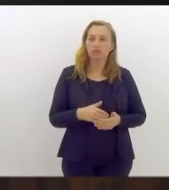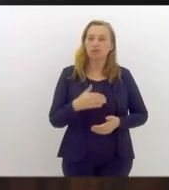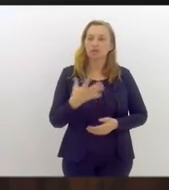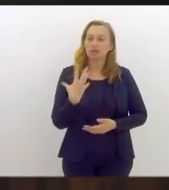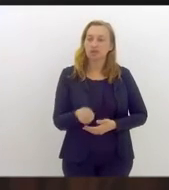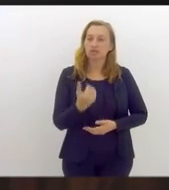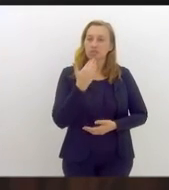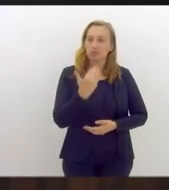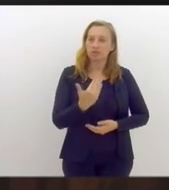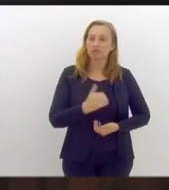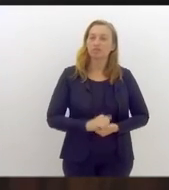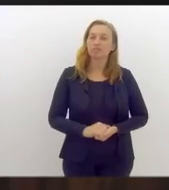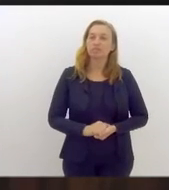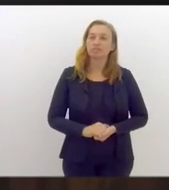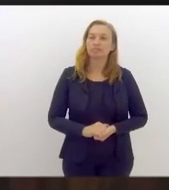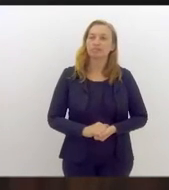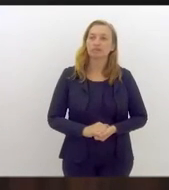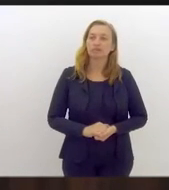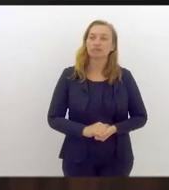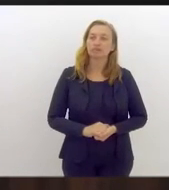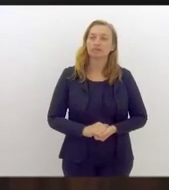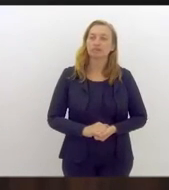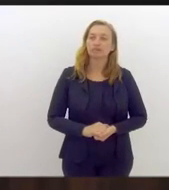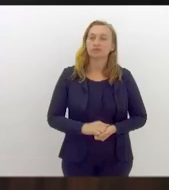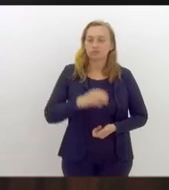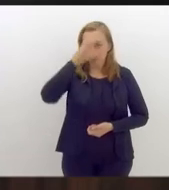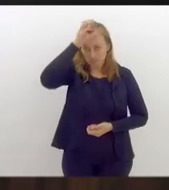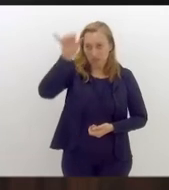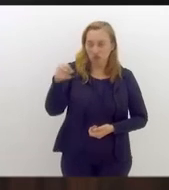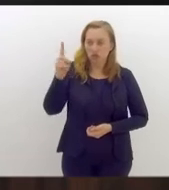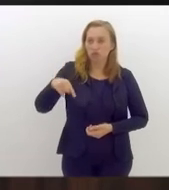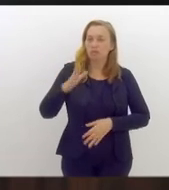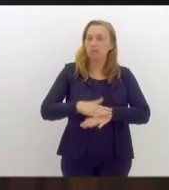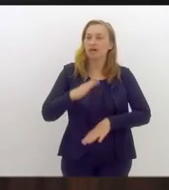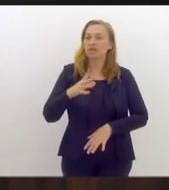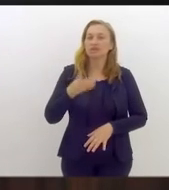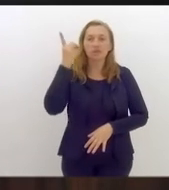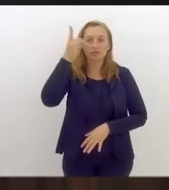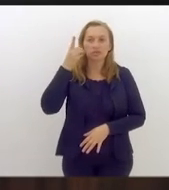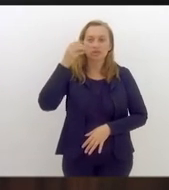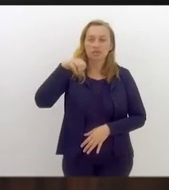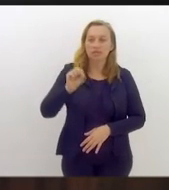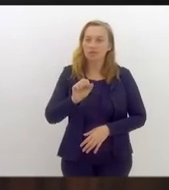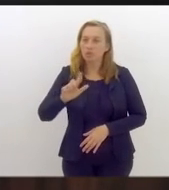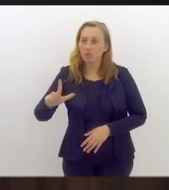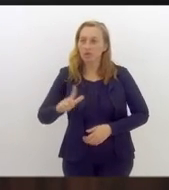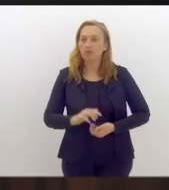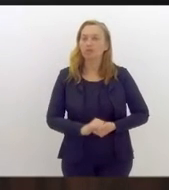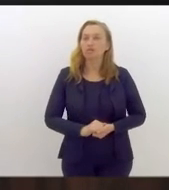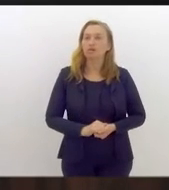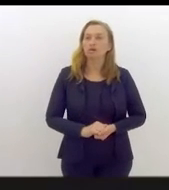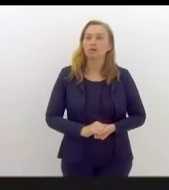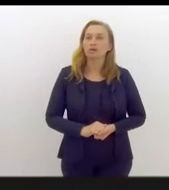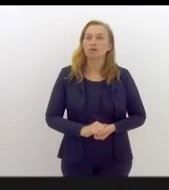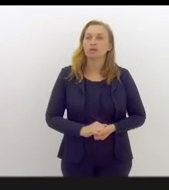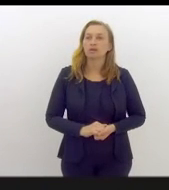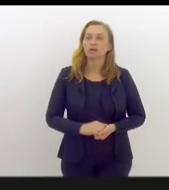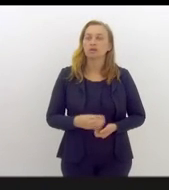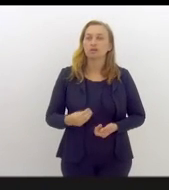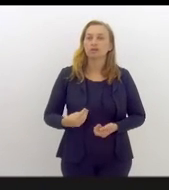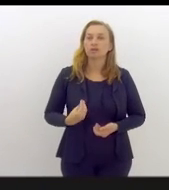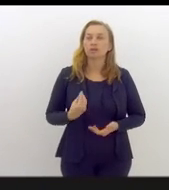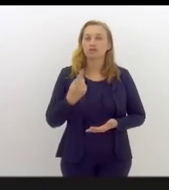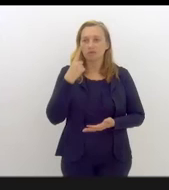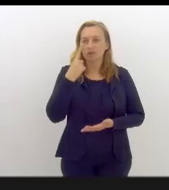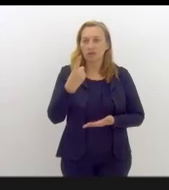de Vossa Excelência. Ajuda. Mais algum deputado? Deputado Samuel Malafaia. Mantenha minha presença aí, por favor,